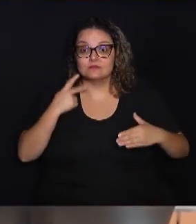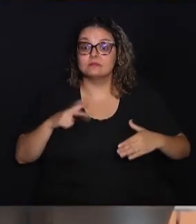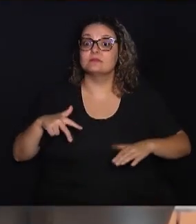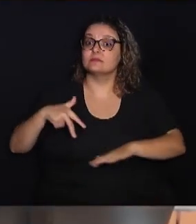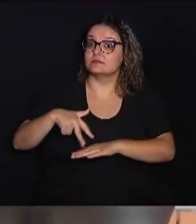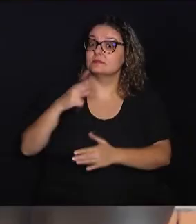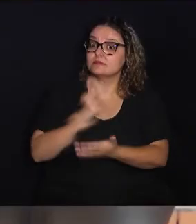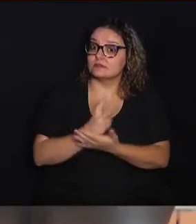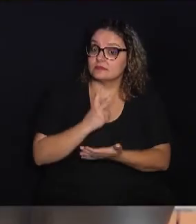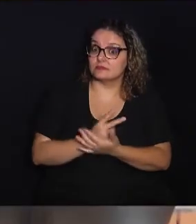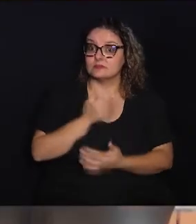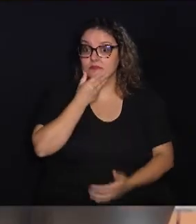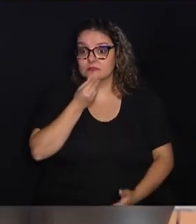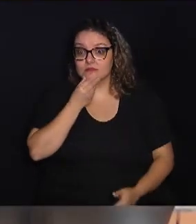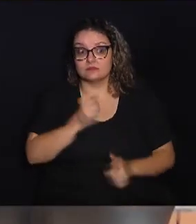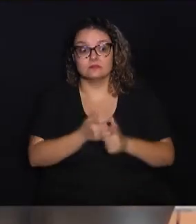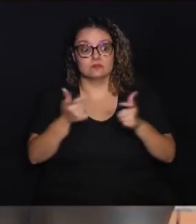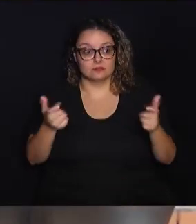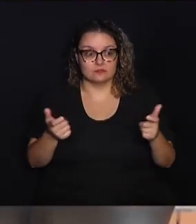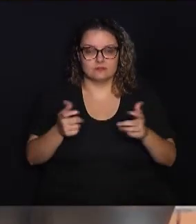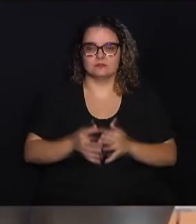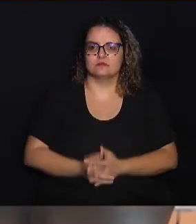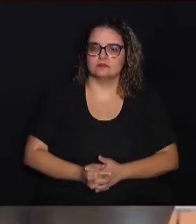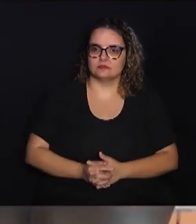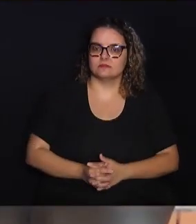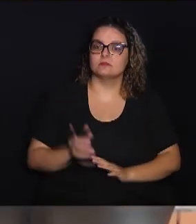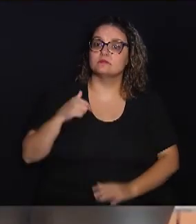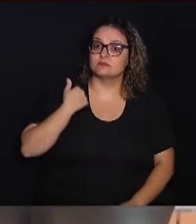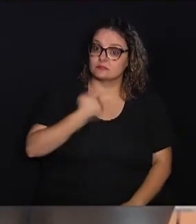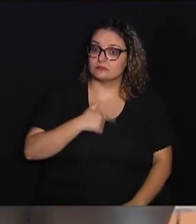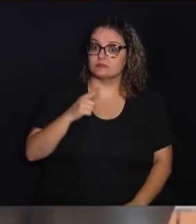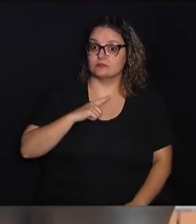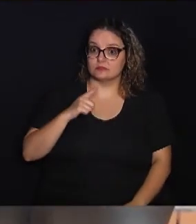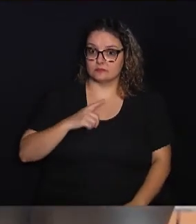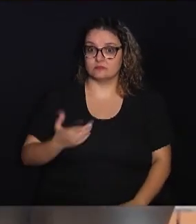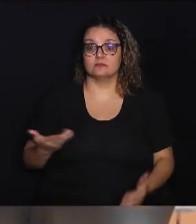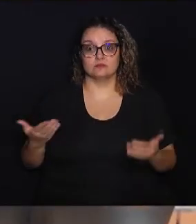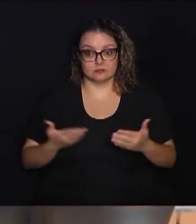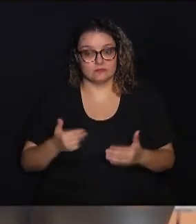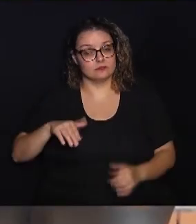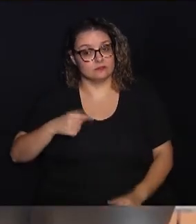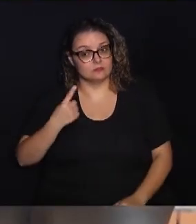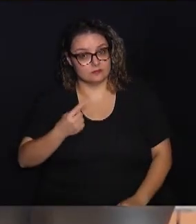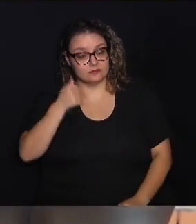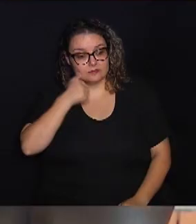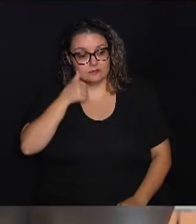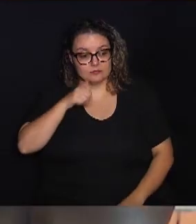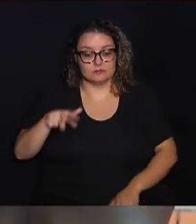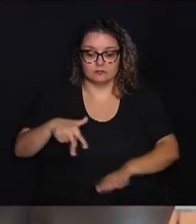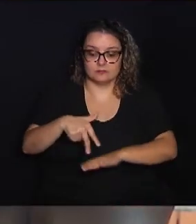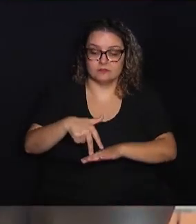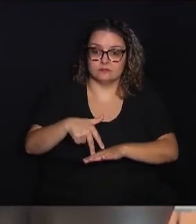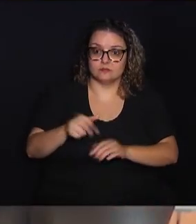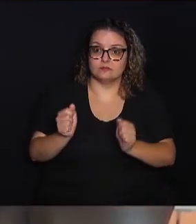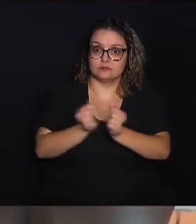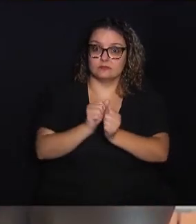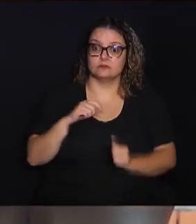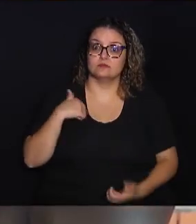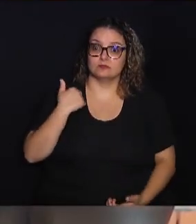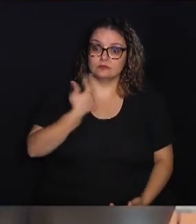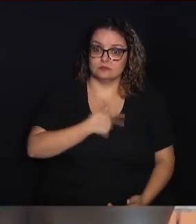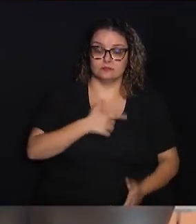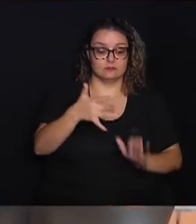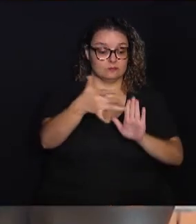sempre por homens né majoritariamente Nós temos Vamos ter agora mais uma mulher que vai estar aqui conosco